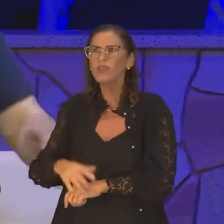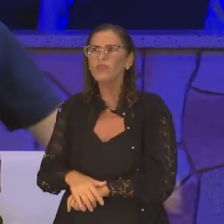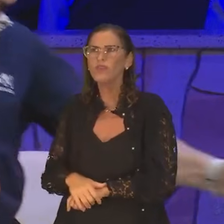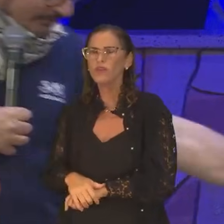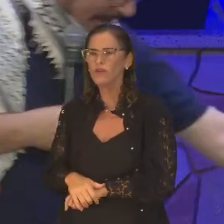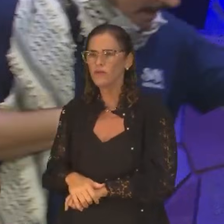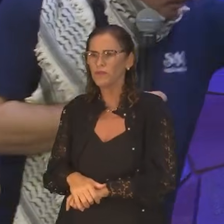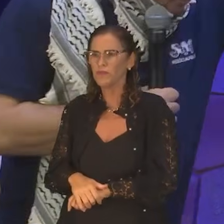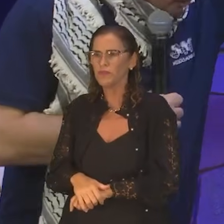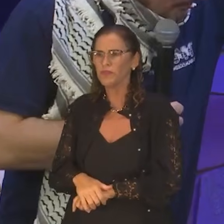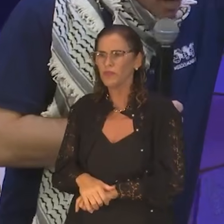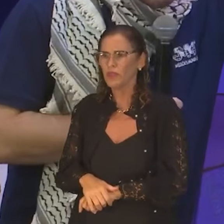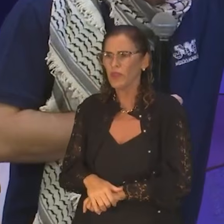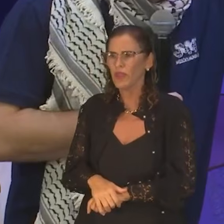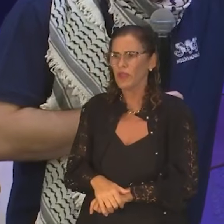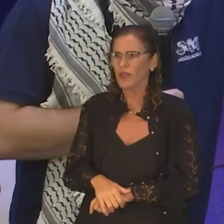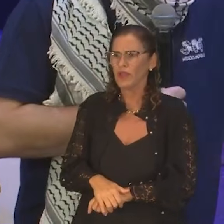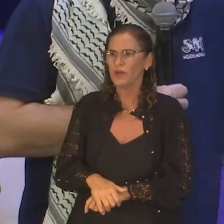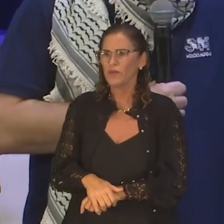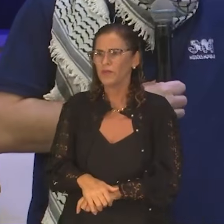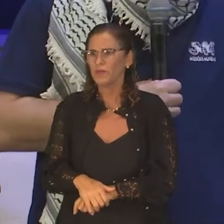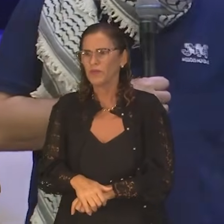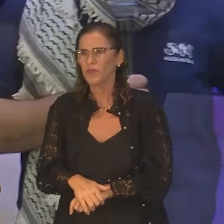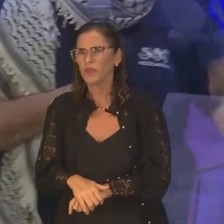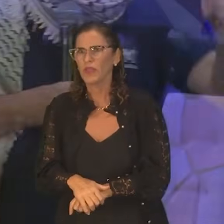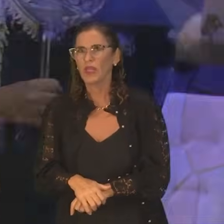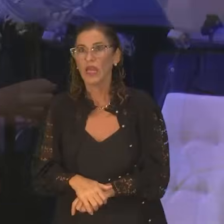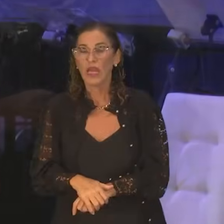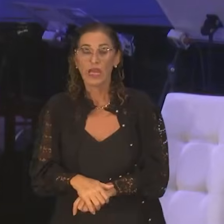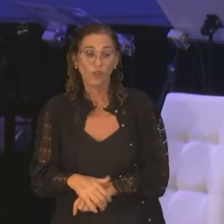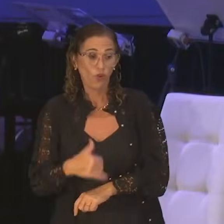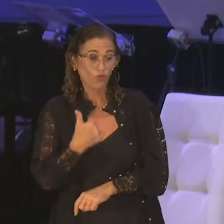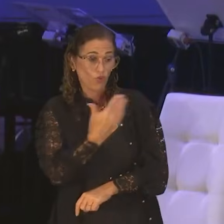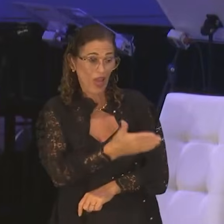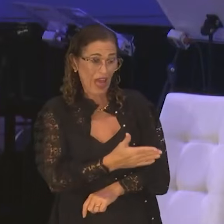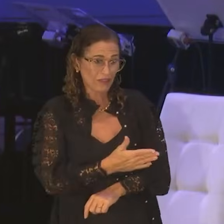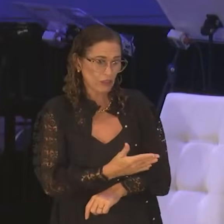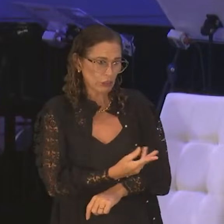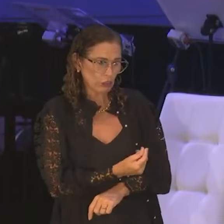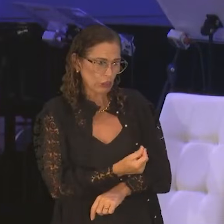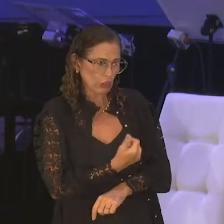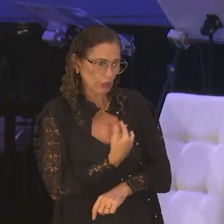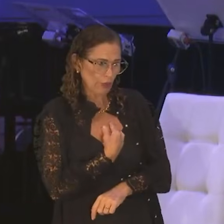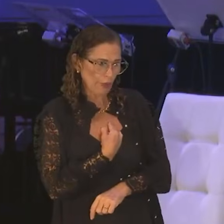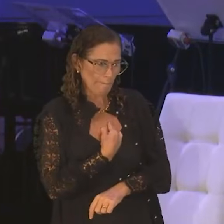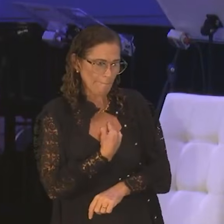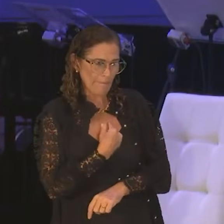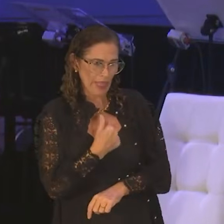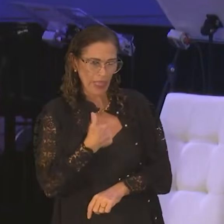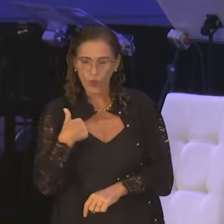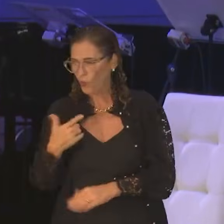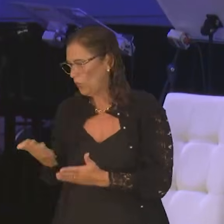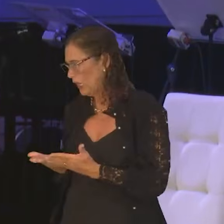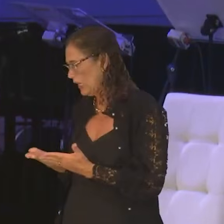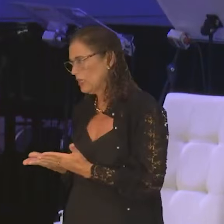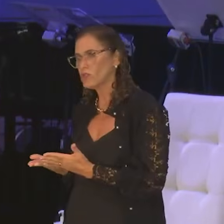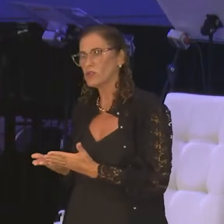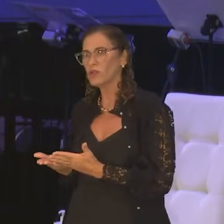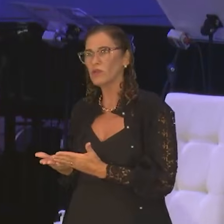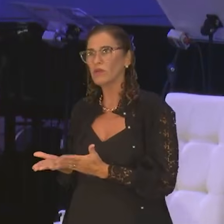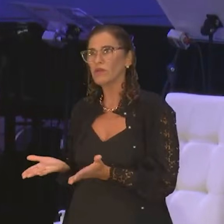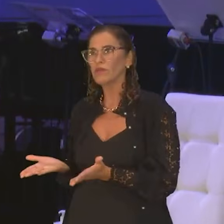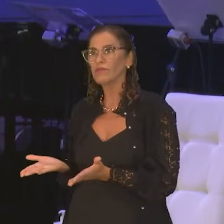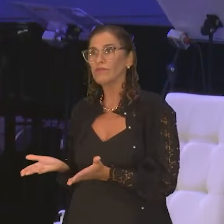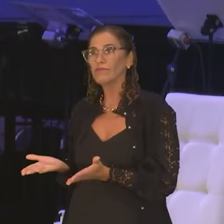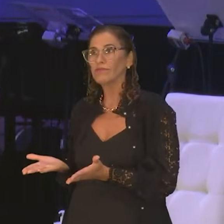E ao lado seu, um monte de dinheiro que pode resolver tudo, e você fica crente, isso não é pecado. Porque